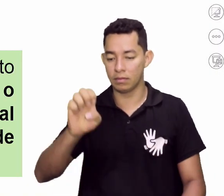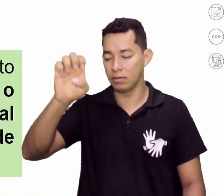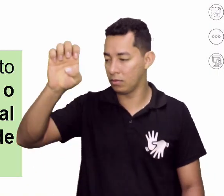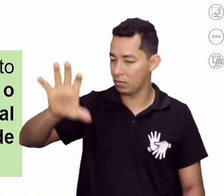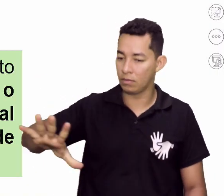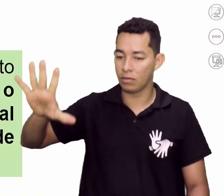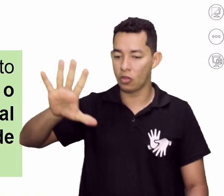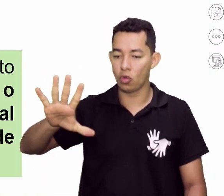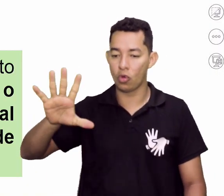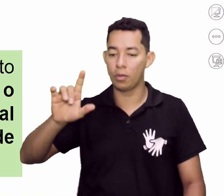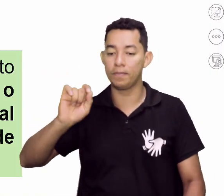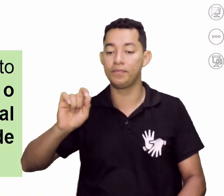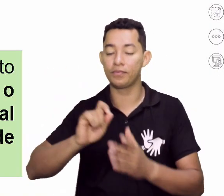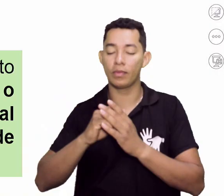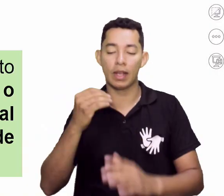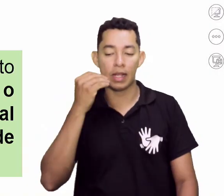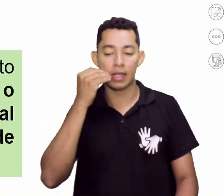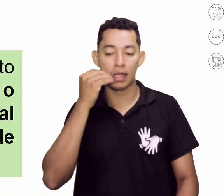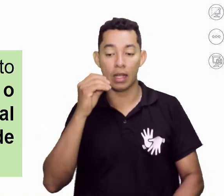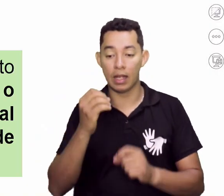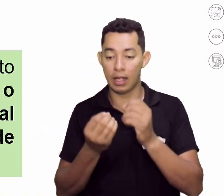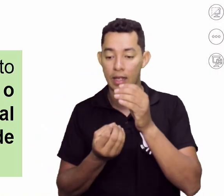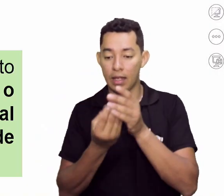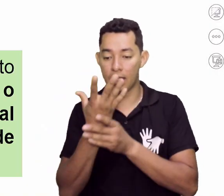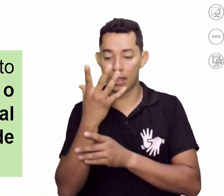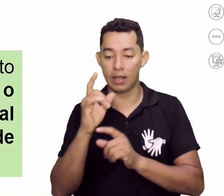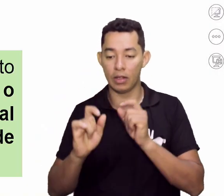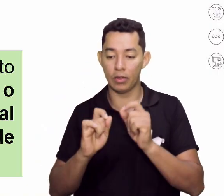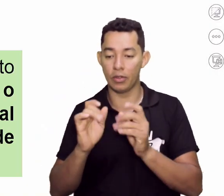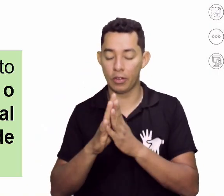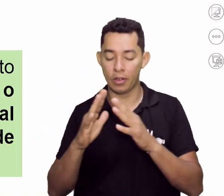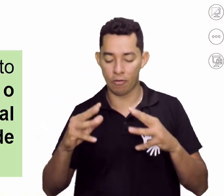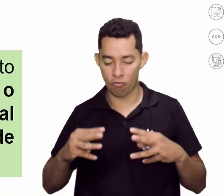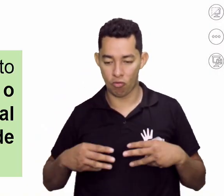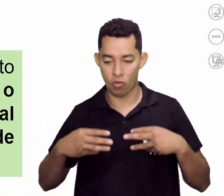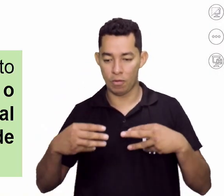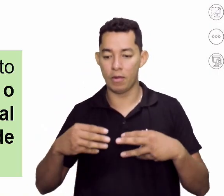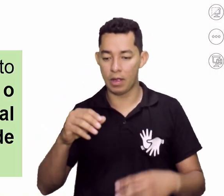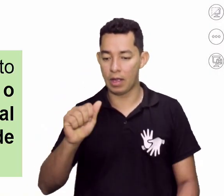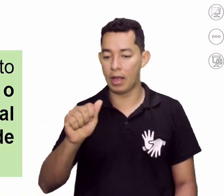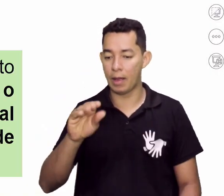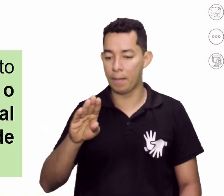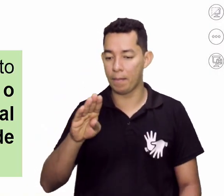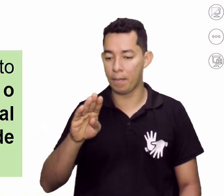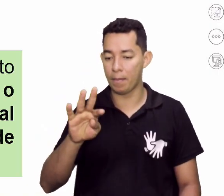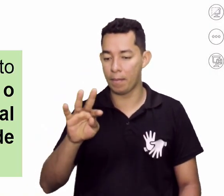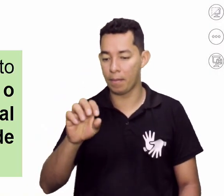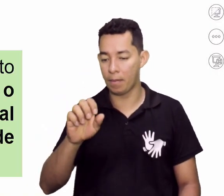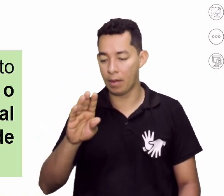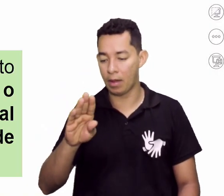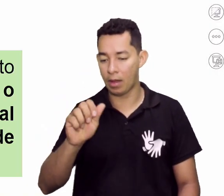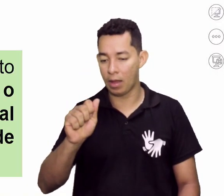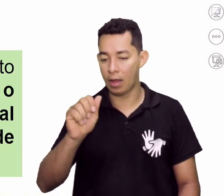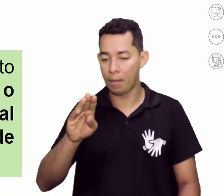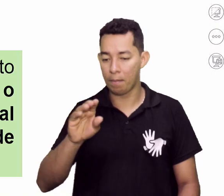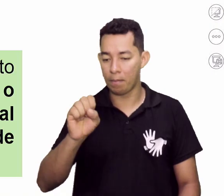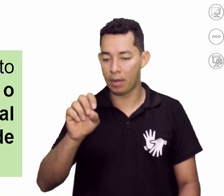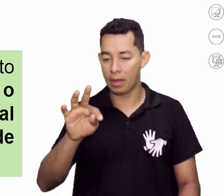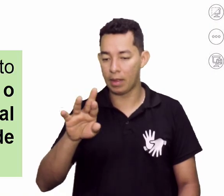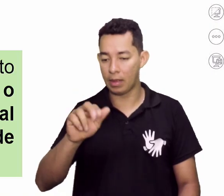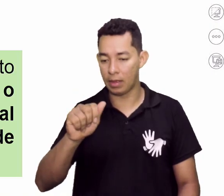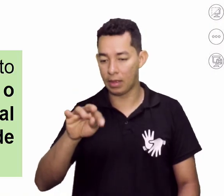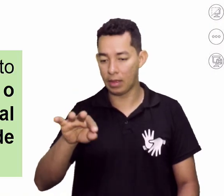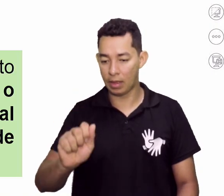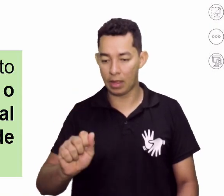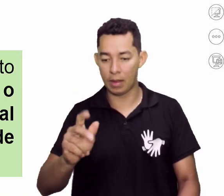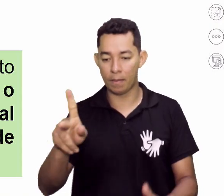na tentativa de se criar uma manifestação abstrata da arte. Meu Deus, cada tema que